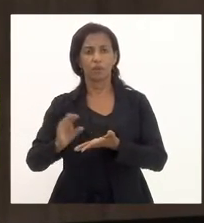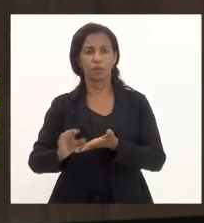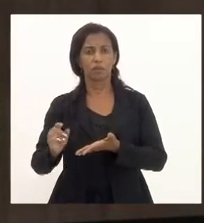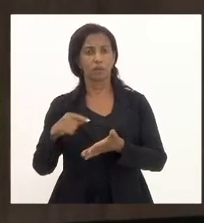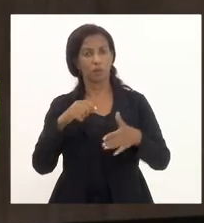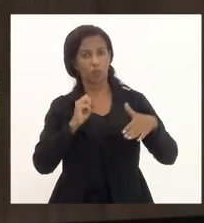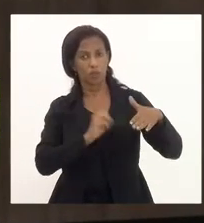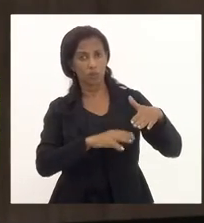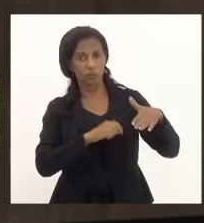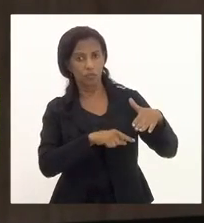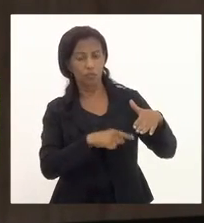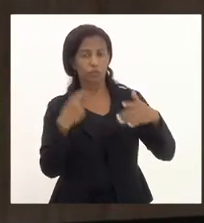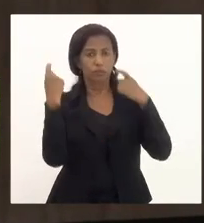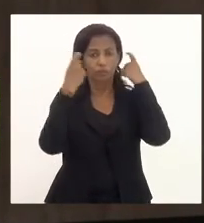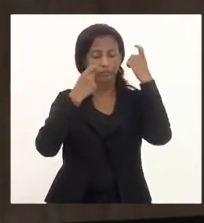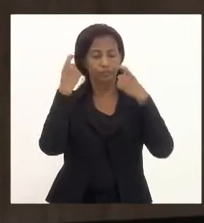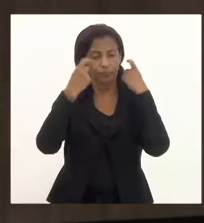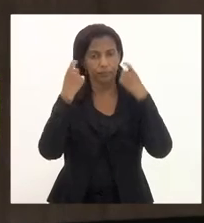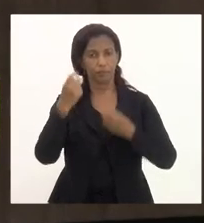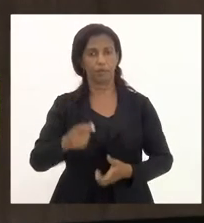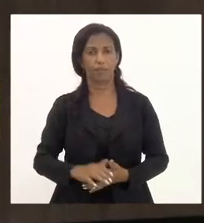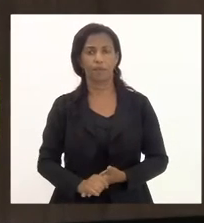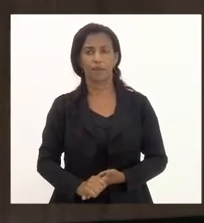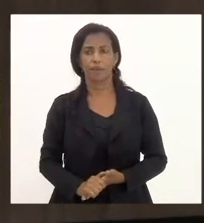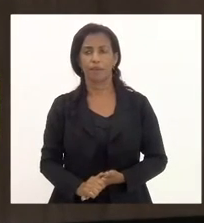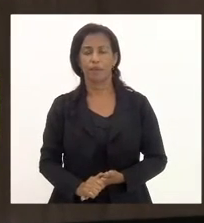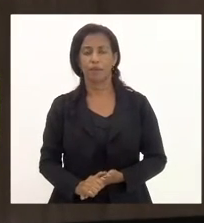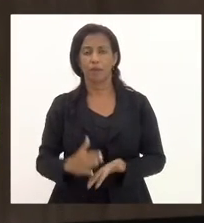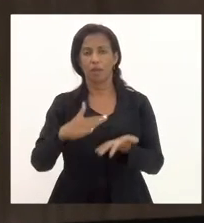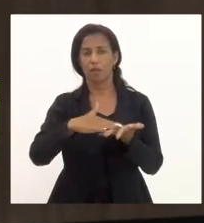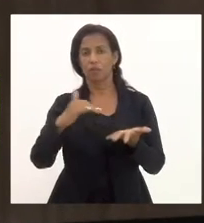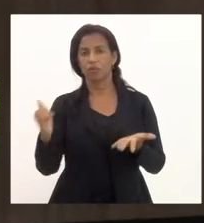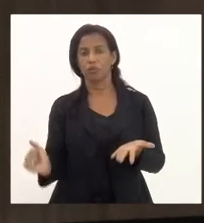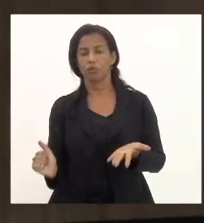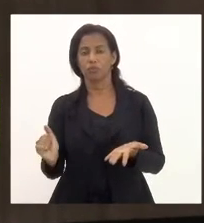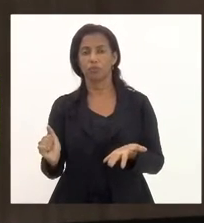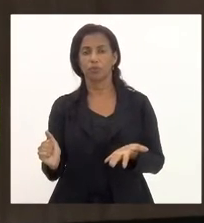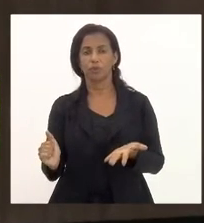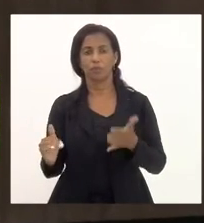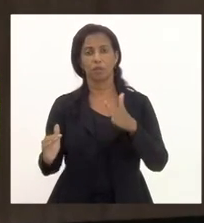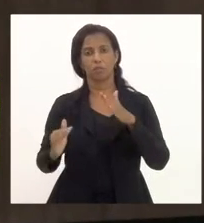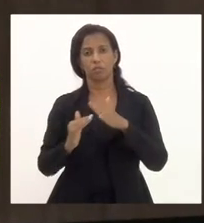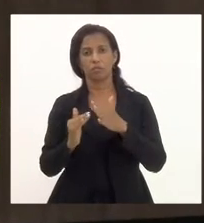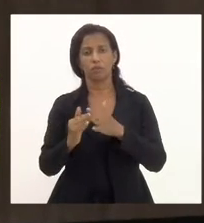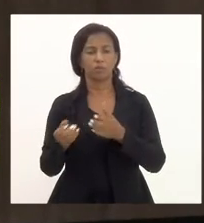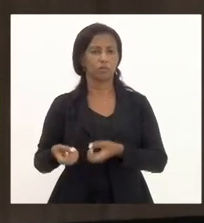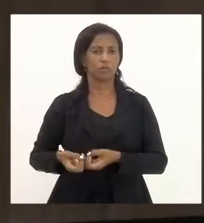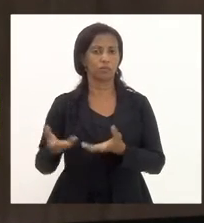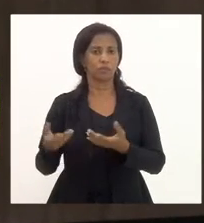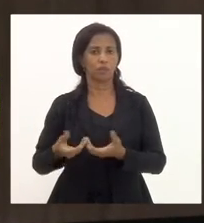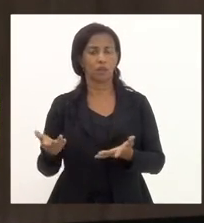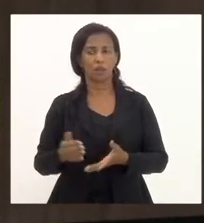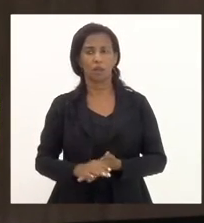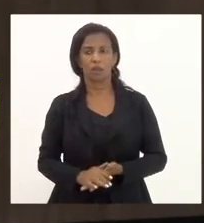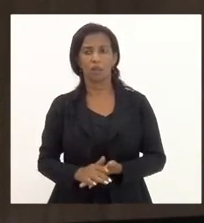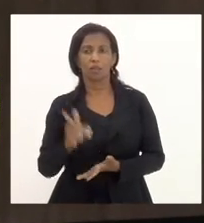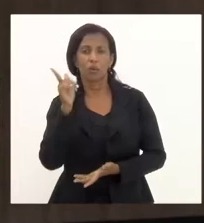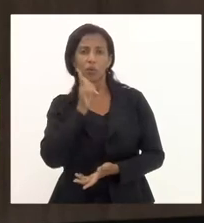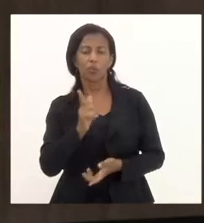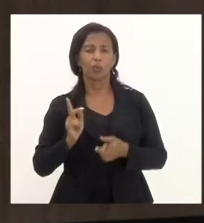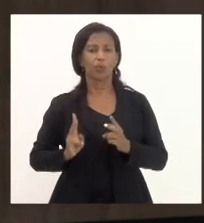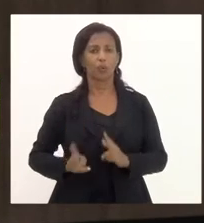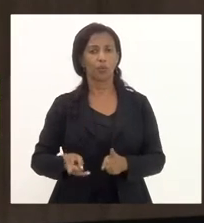pelo por esse fundo e a nossa preocupação é a o dele do teto de gasto é para que a gente consiga mas não